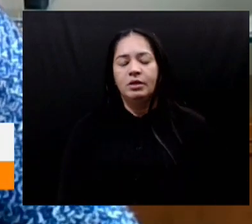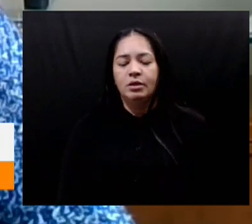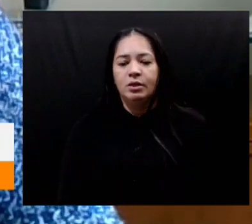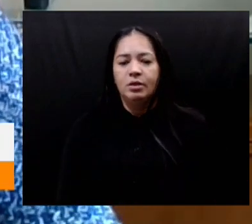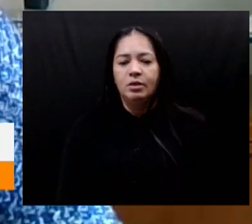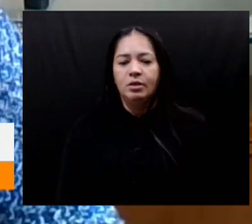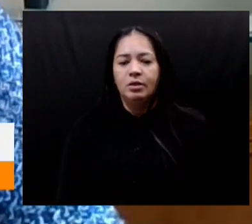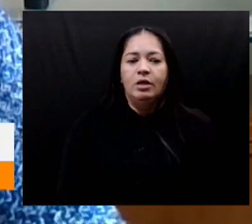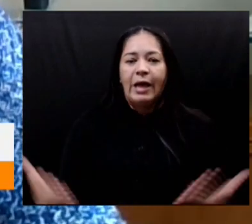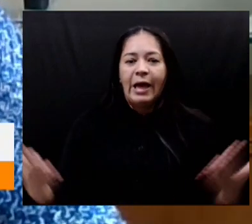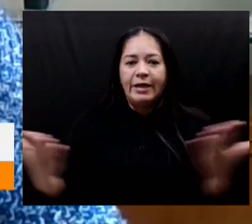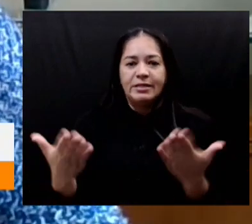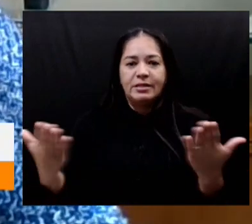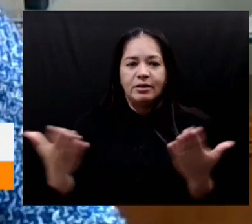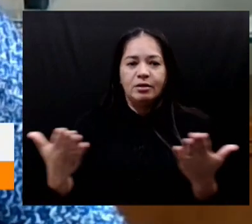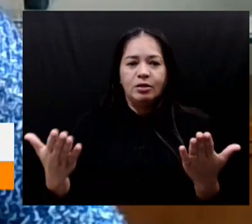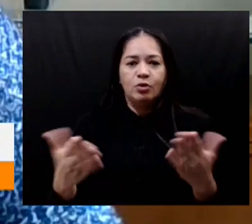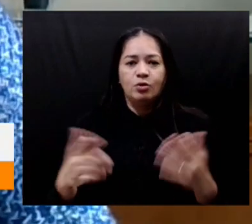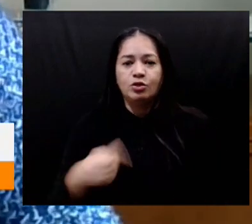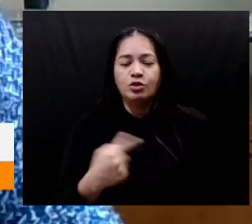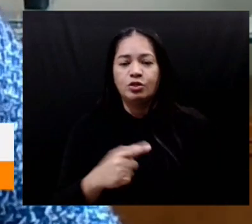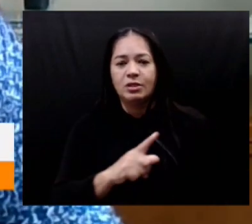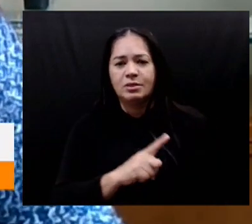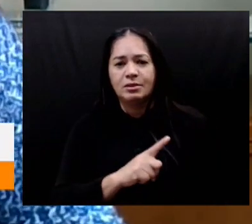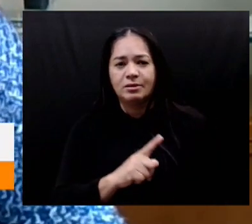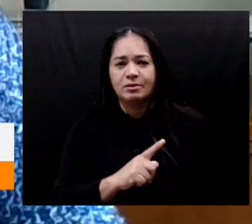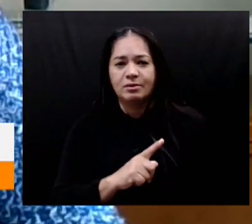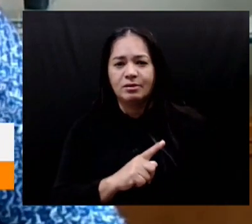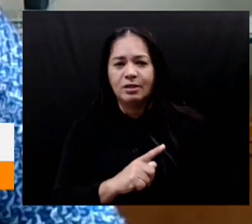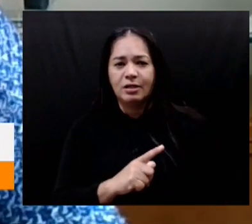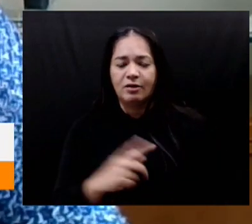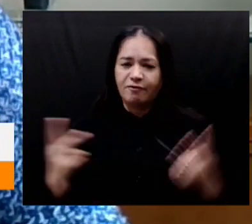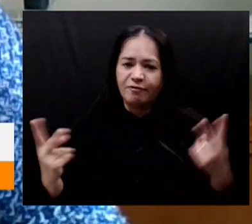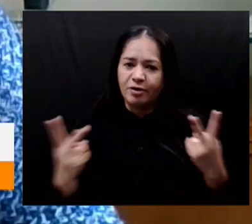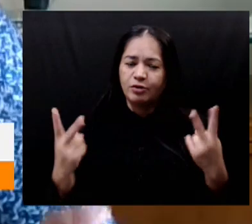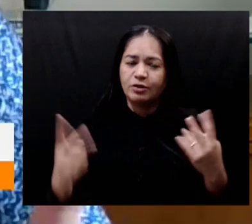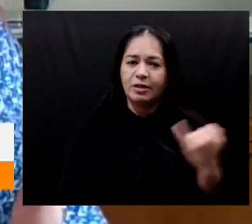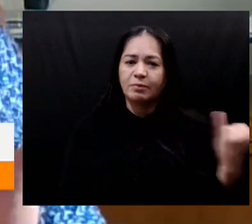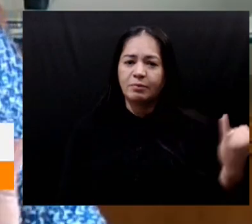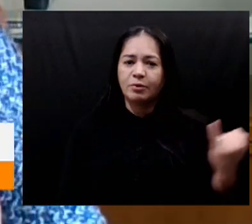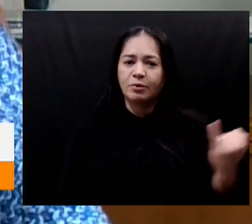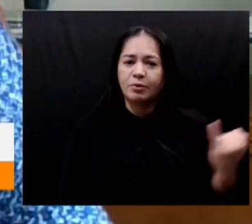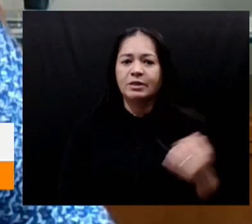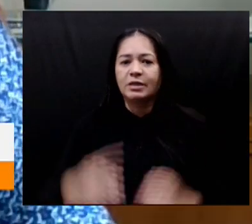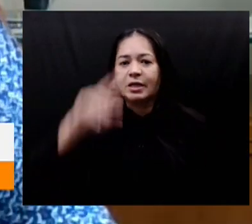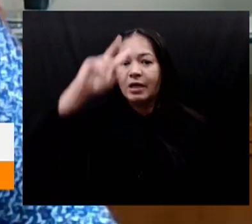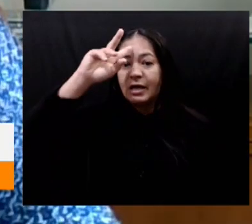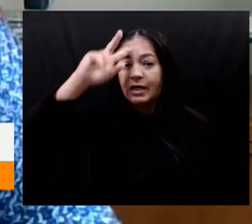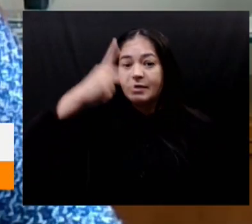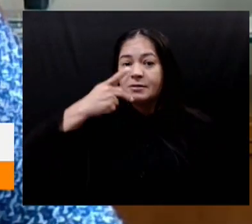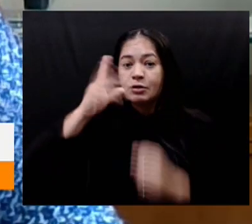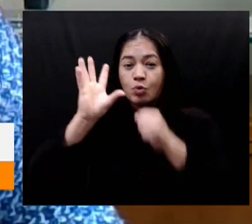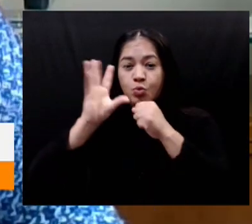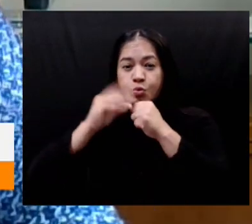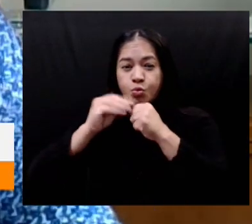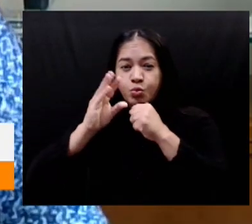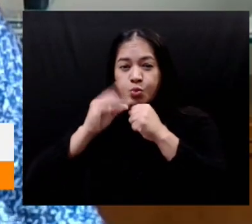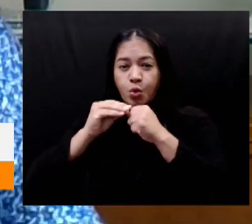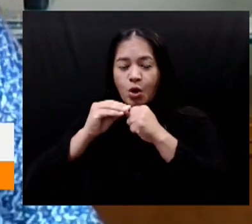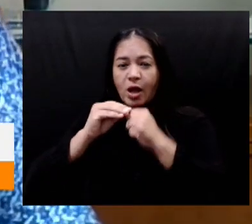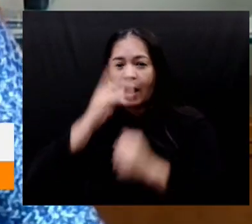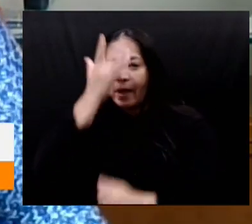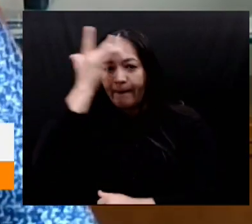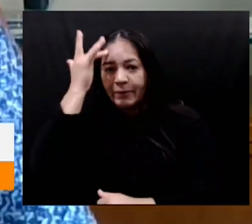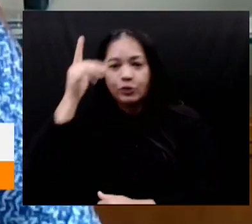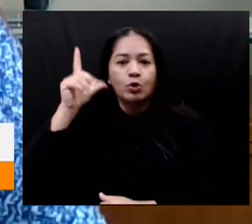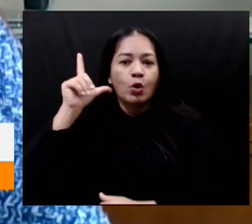tem reforçado e valorizado a importância do autoconhecimento, porque aí a pessoa pode compreender onde